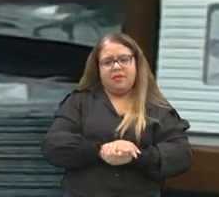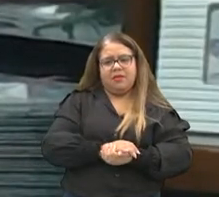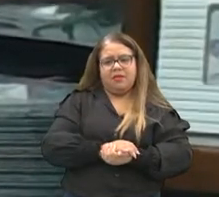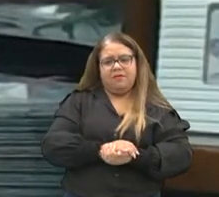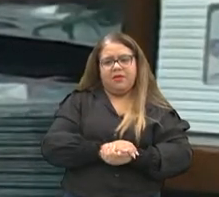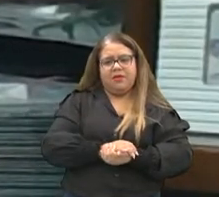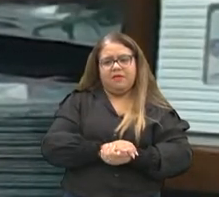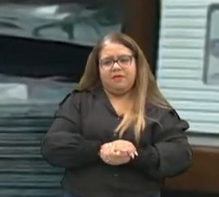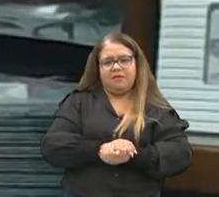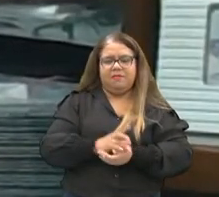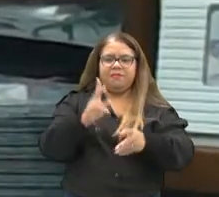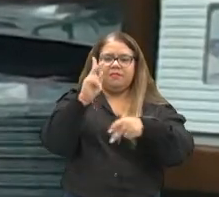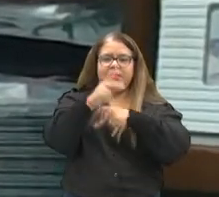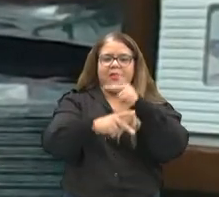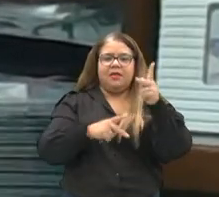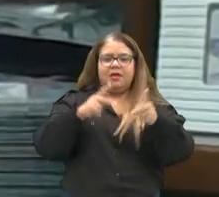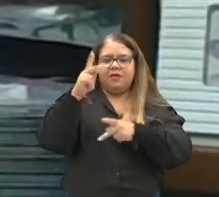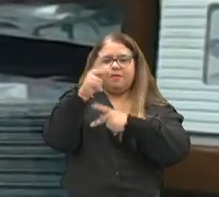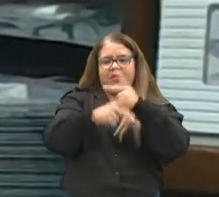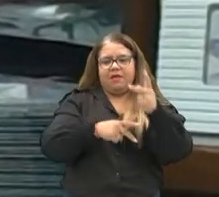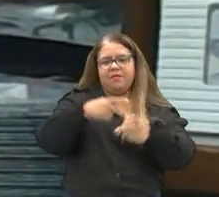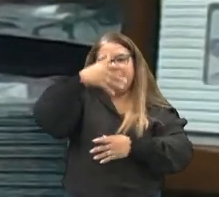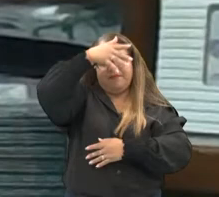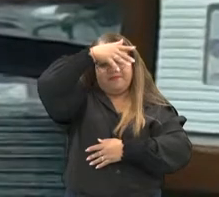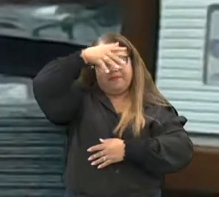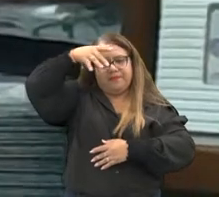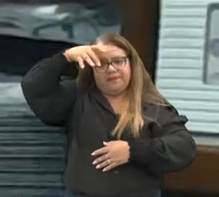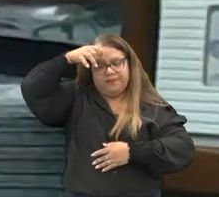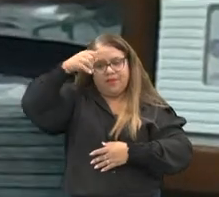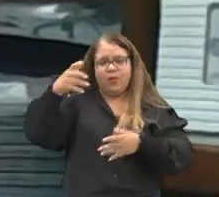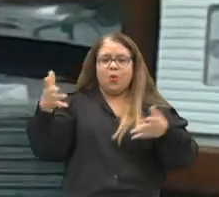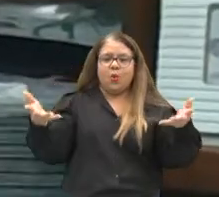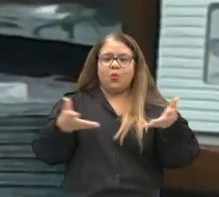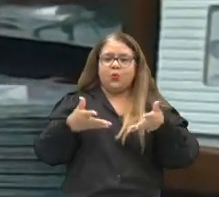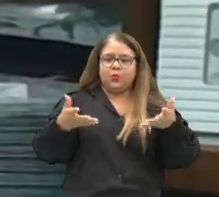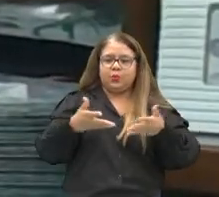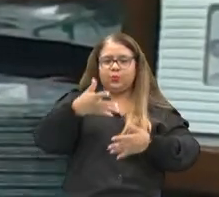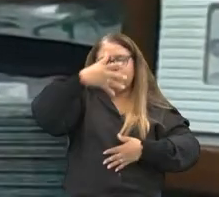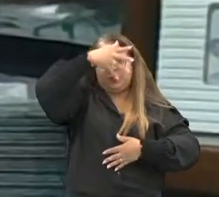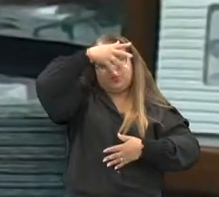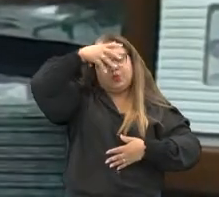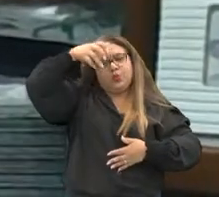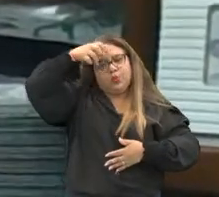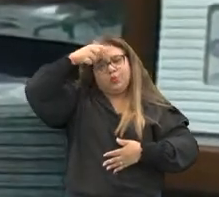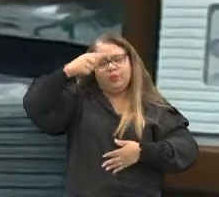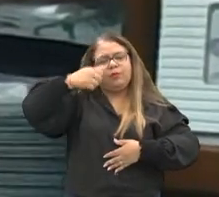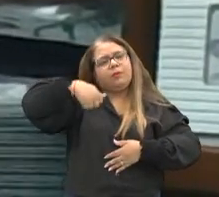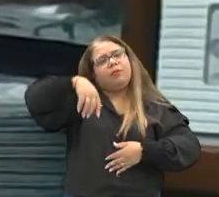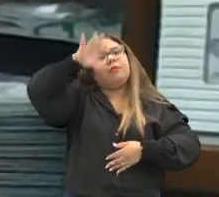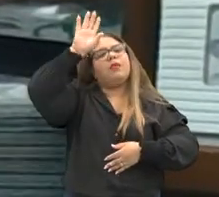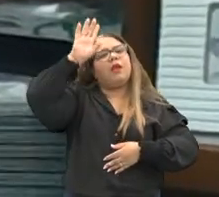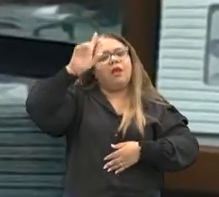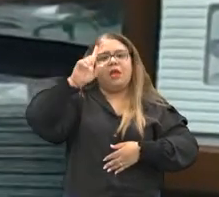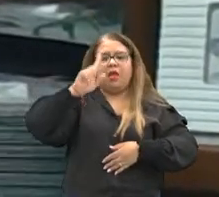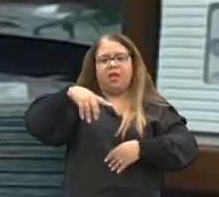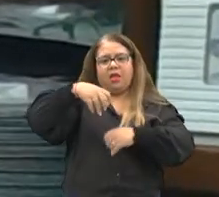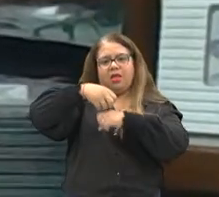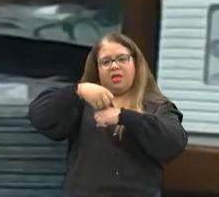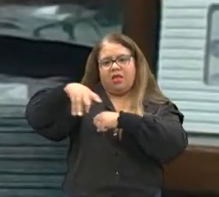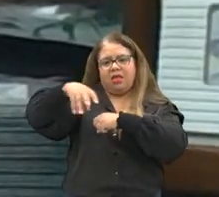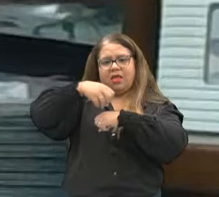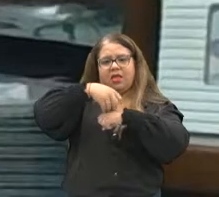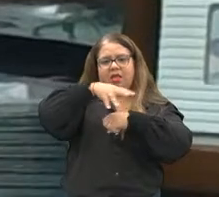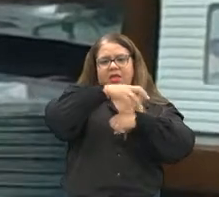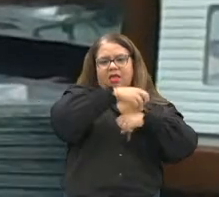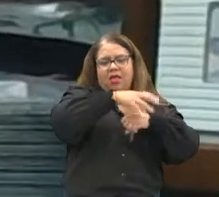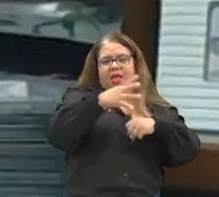do povo mato-grossense, que hoje Mato Grosso é um dos maiores fornecedores de